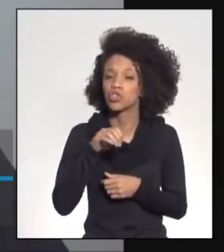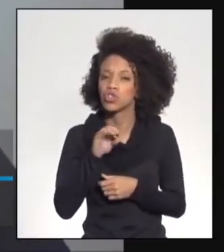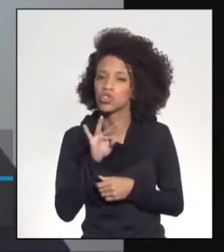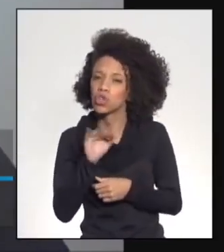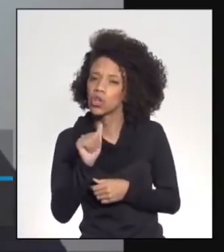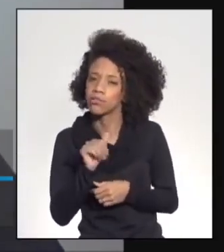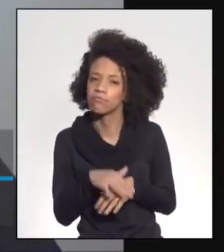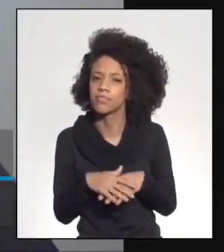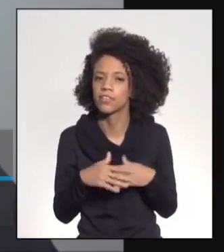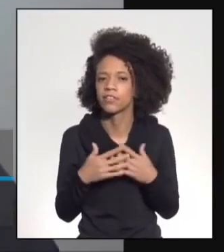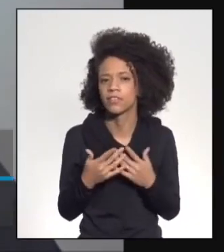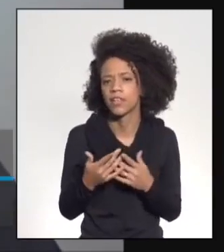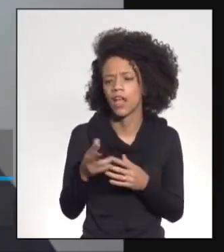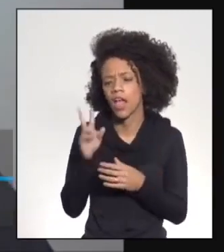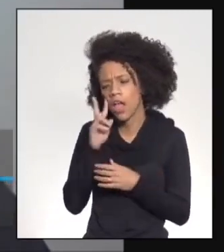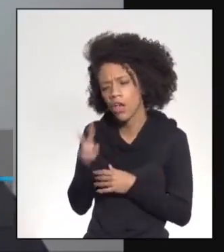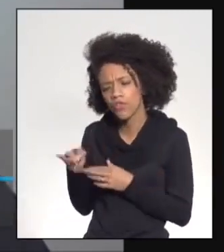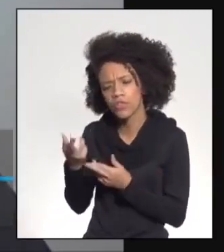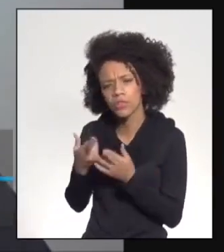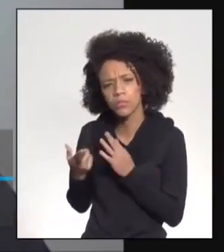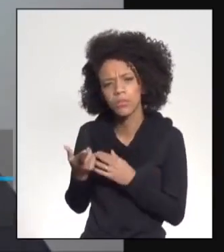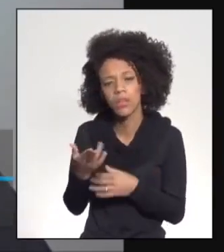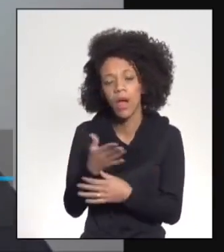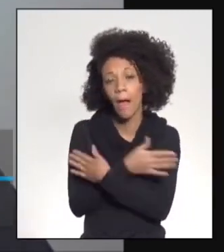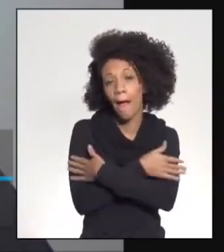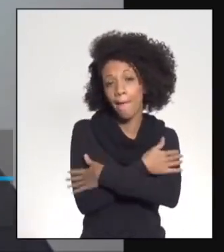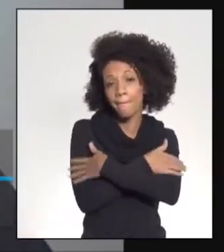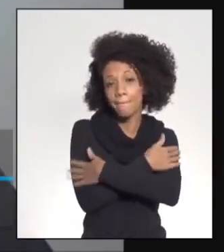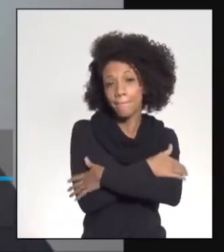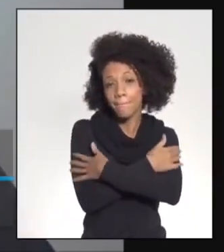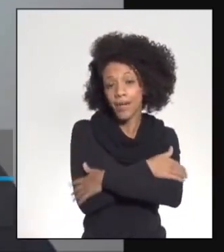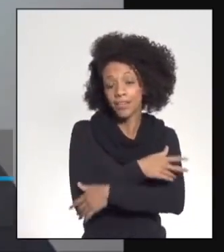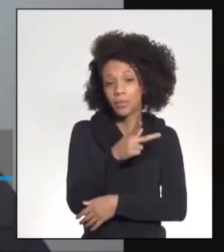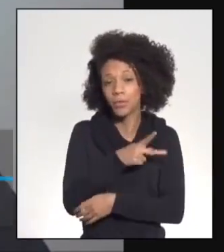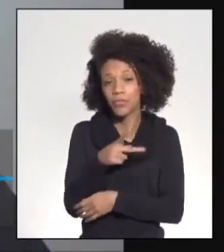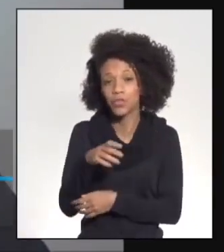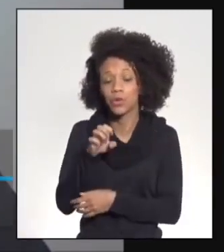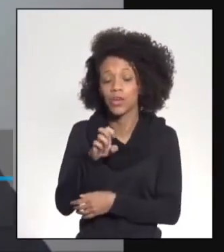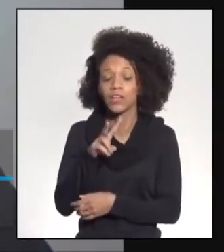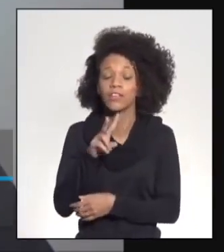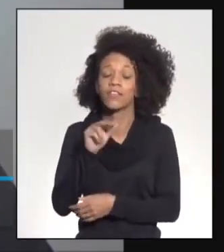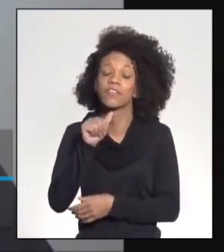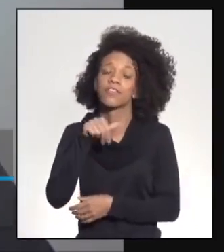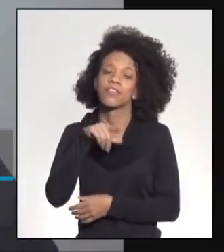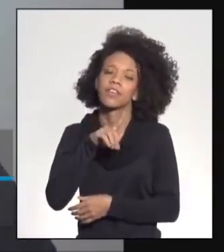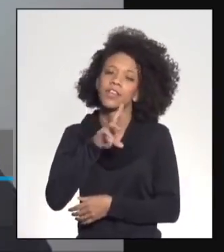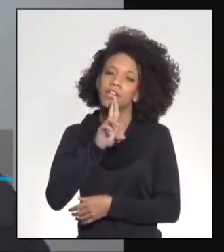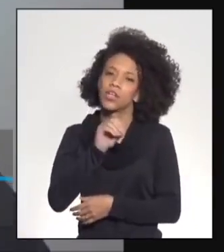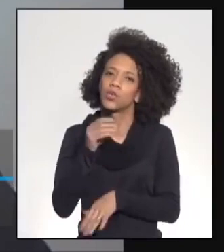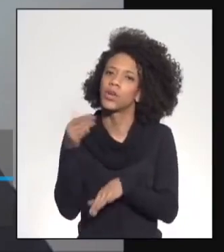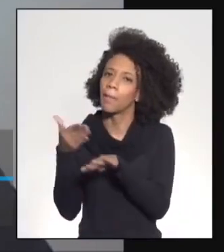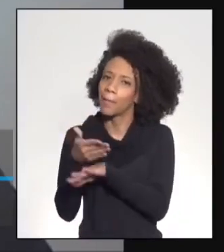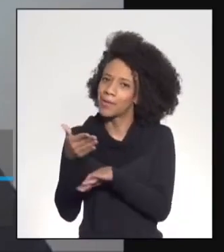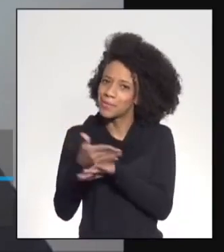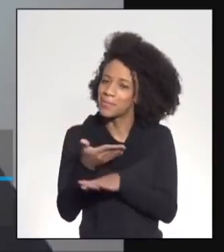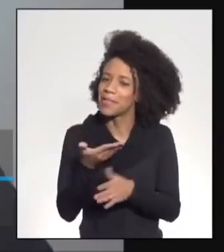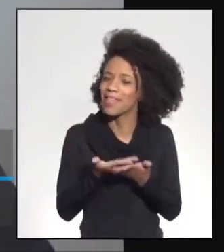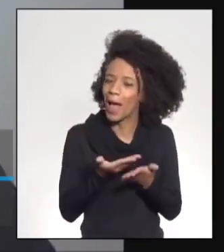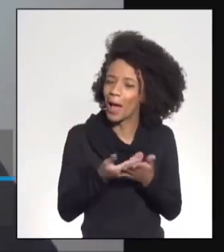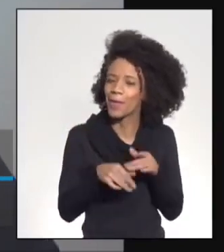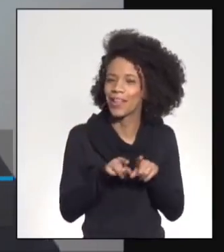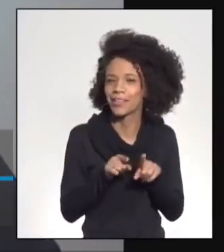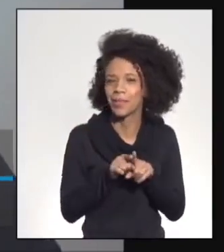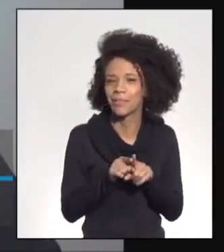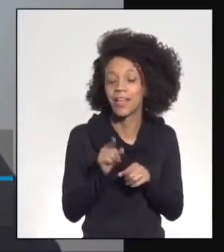eu vi aqui no chat também, eu queria mandar um abraço ao professor Evandro. Ele está presente na aula, participando aí também, tá? Ele